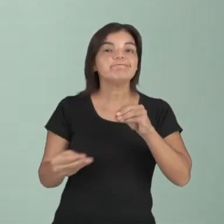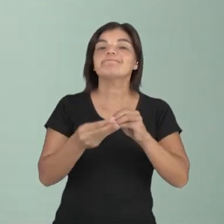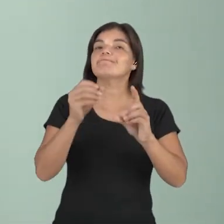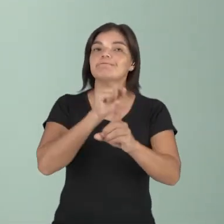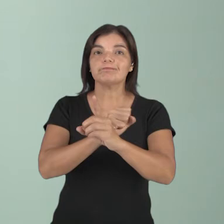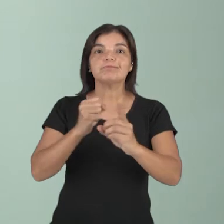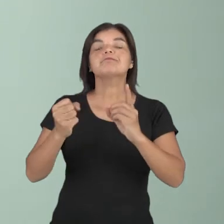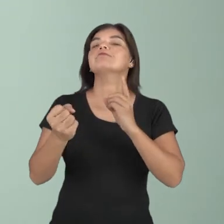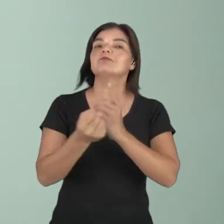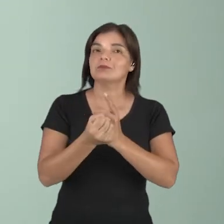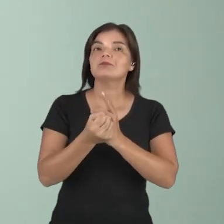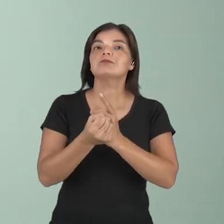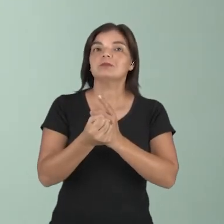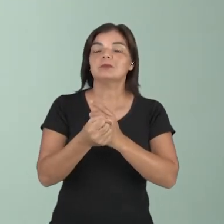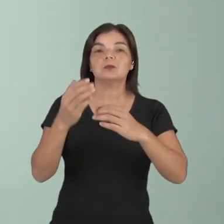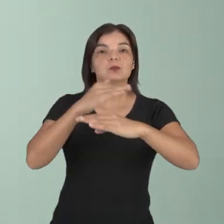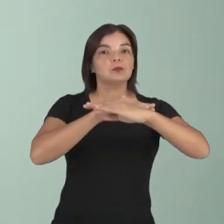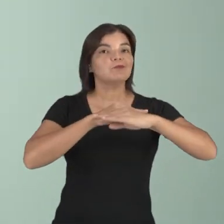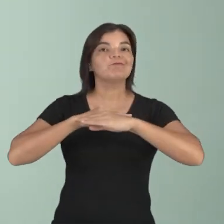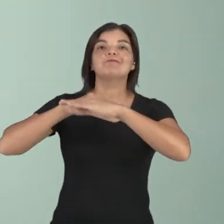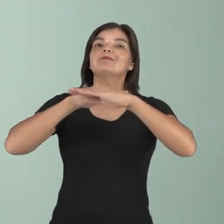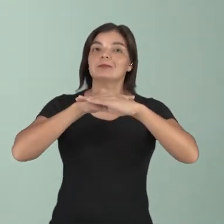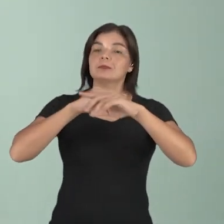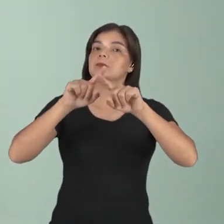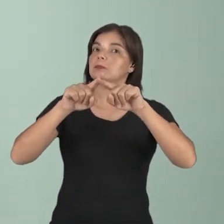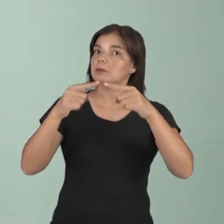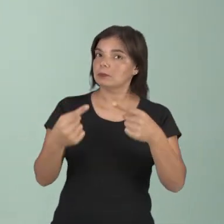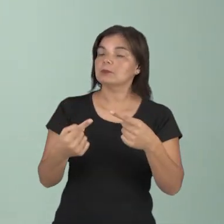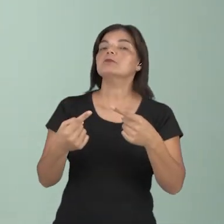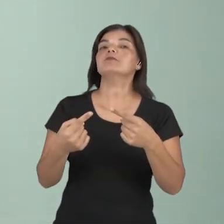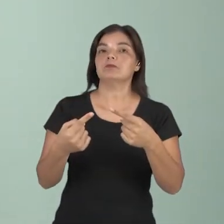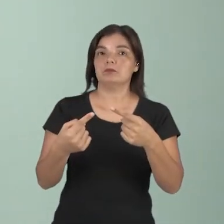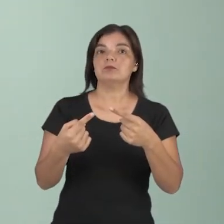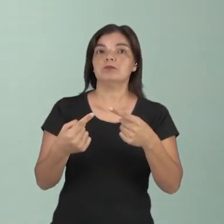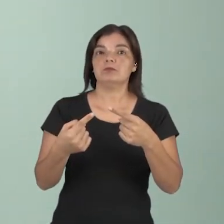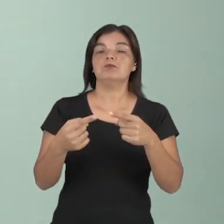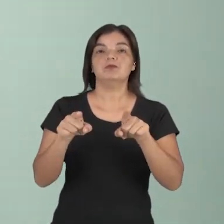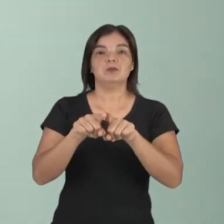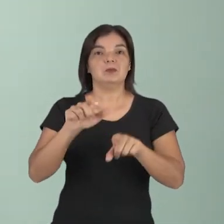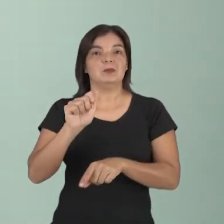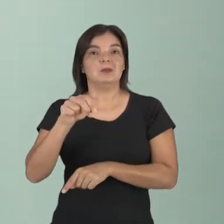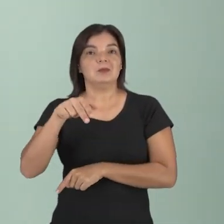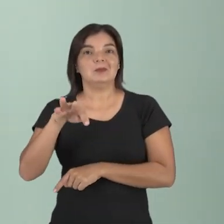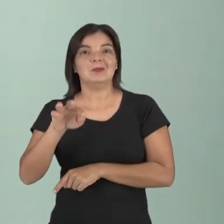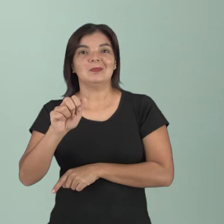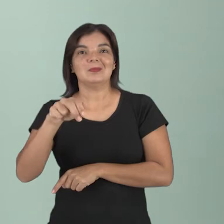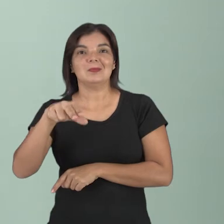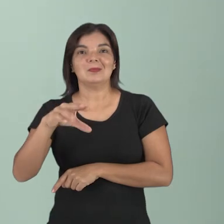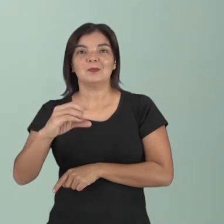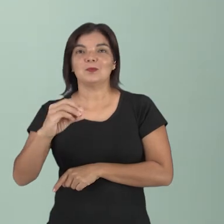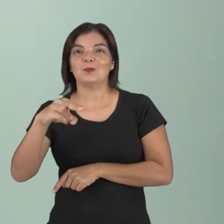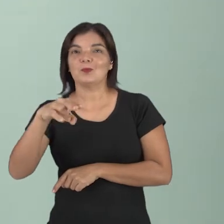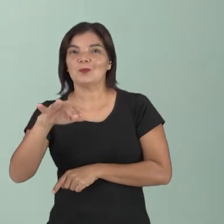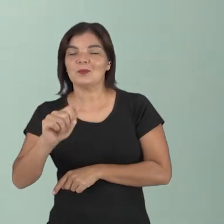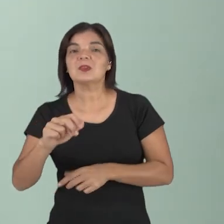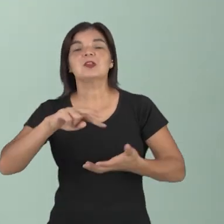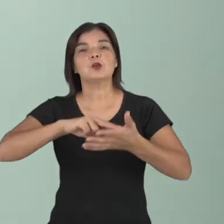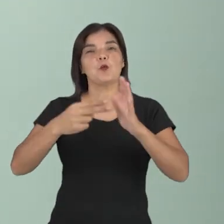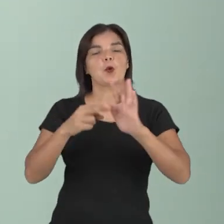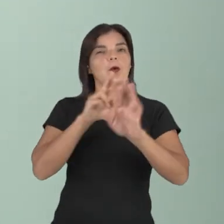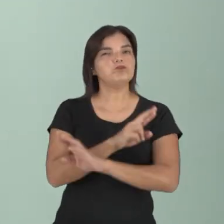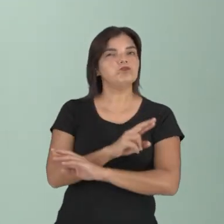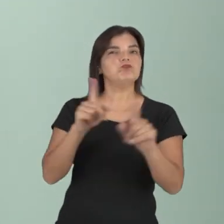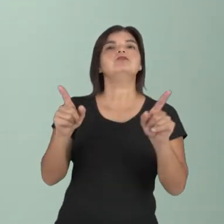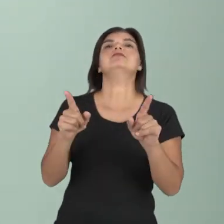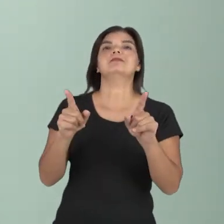na sociedade de uma forma igualitária, mas sim de uma forma antagônica, contraditória, e